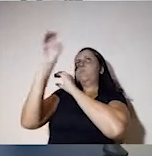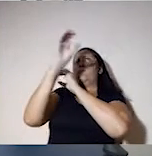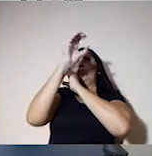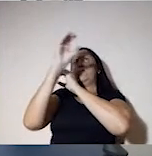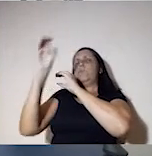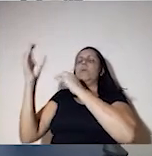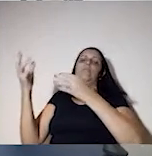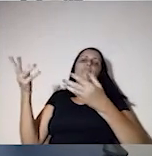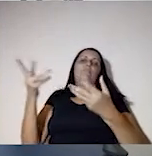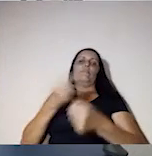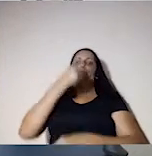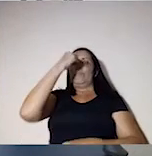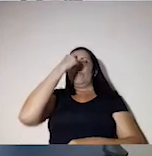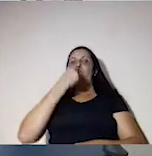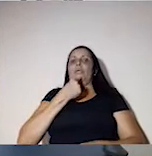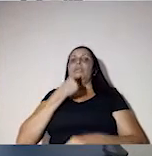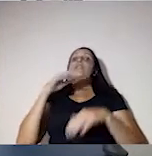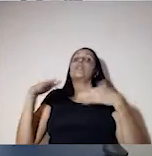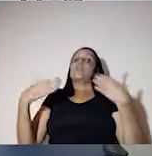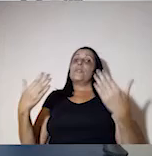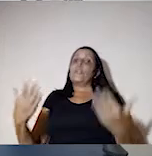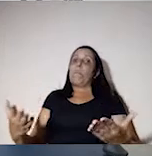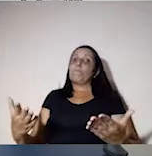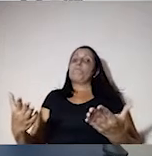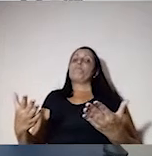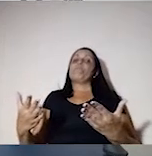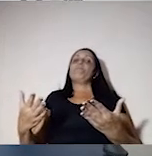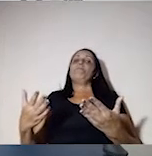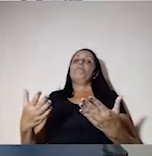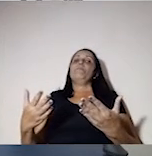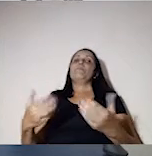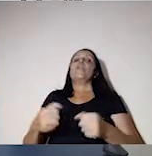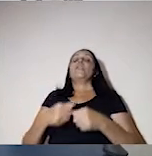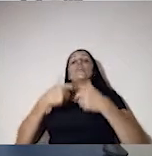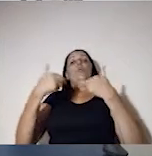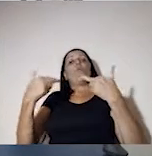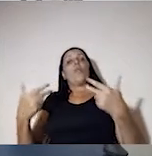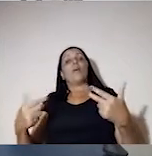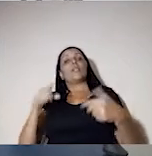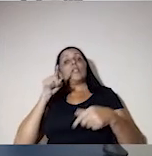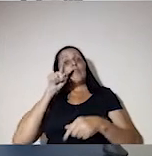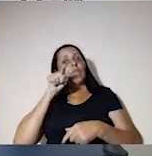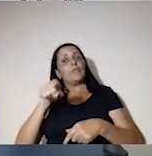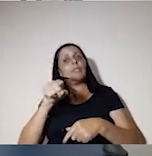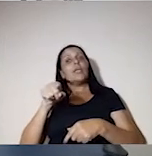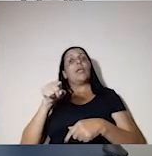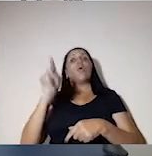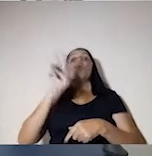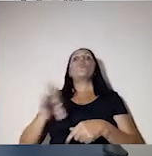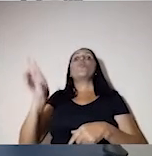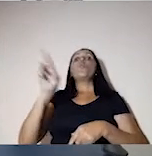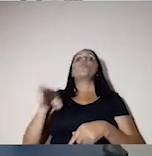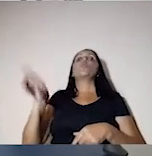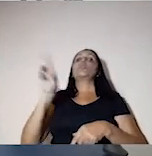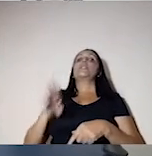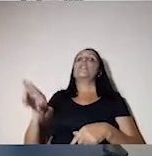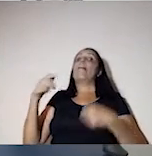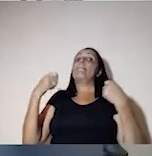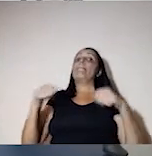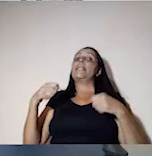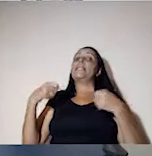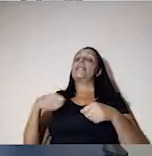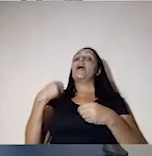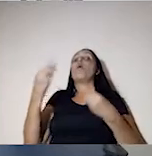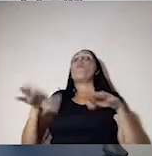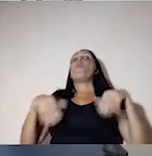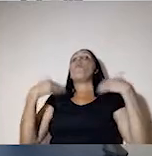é fantástica para fazer esse tipo de imagem, entendeu? Então são coisas assim que você usa bem,